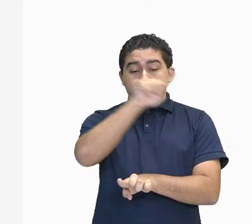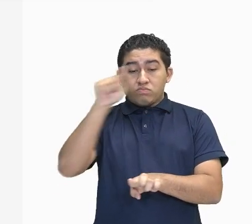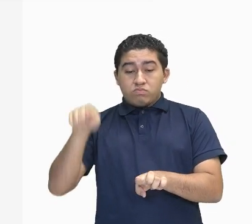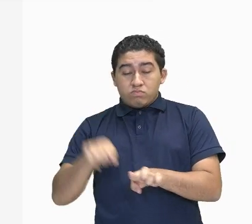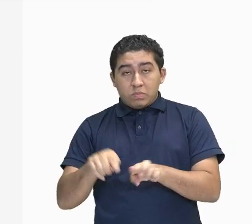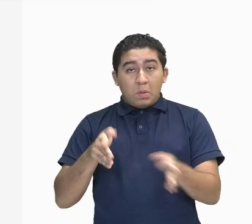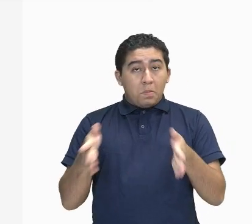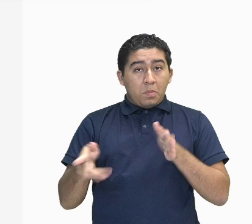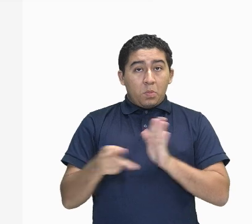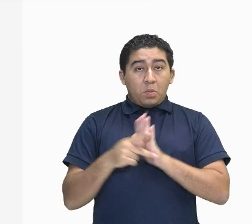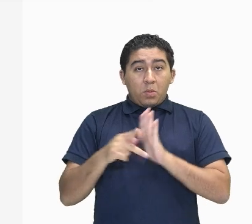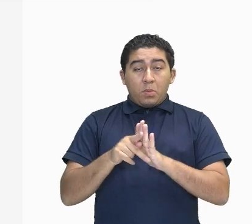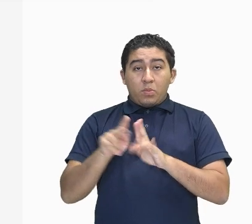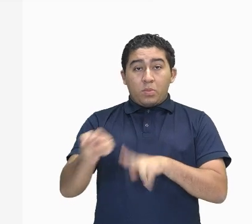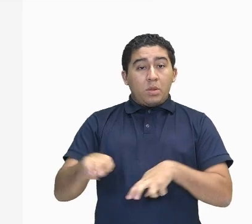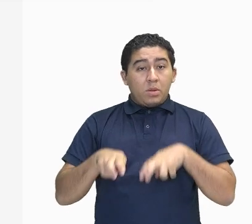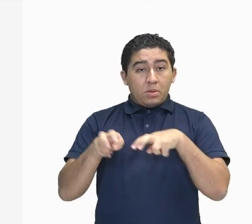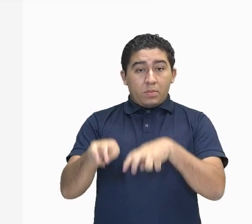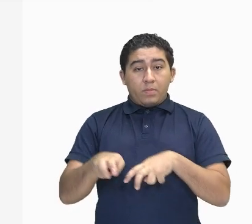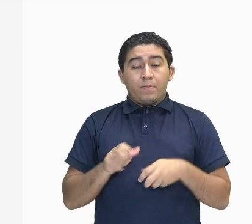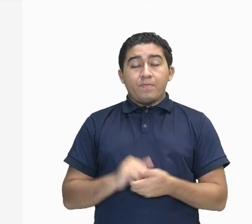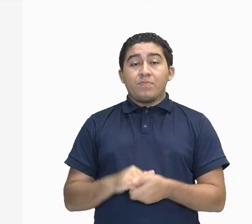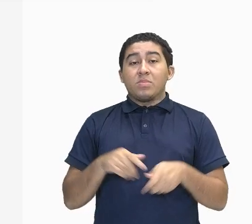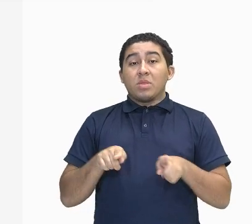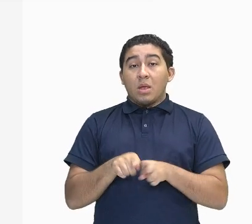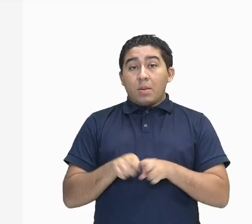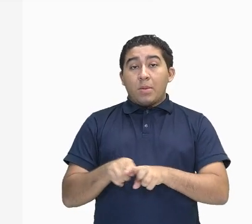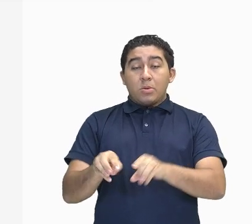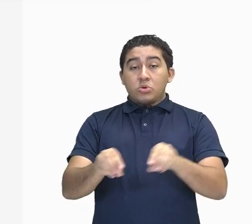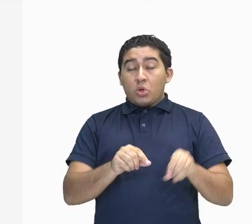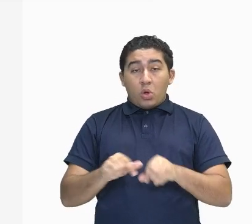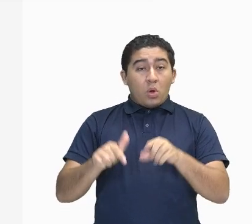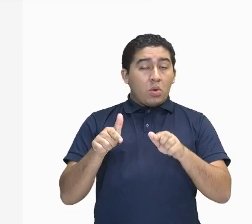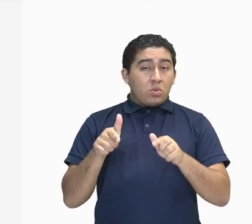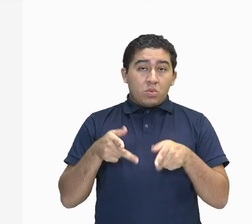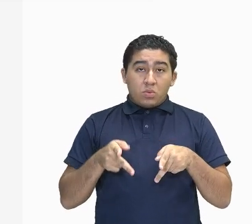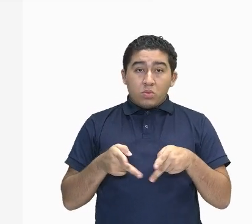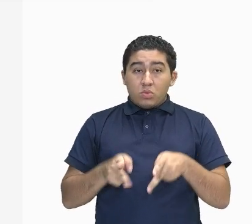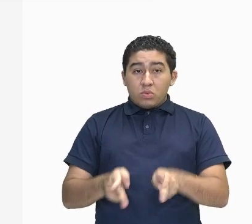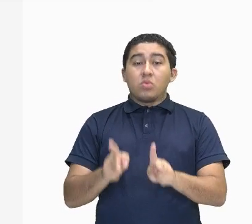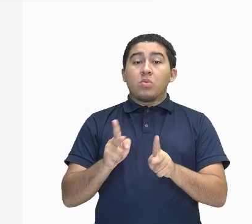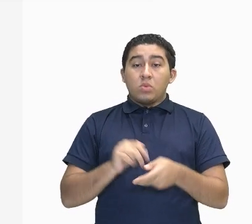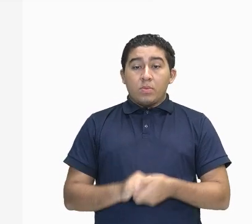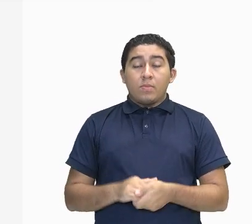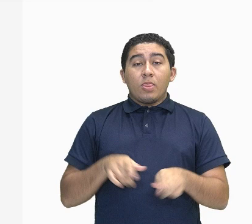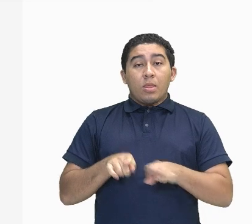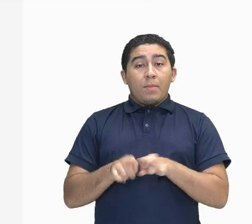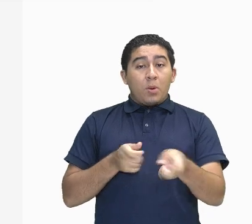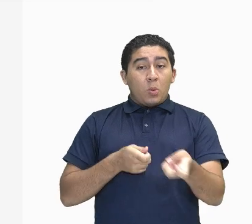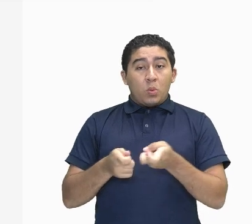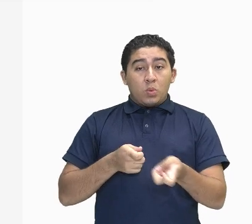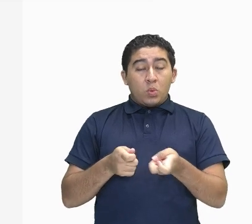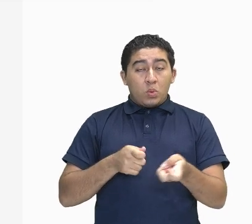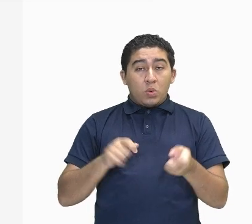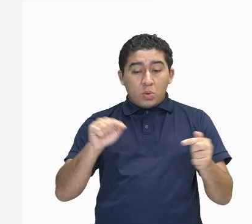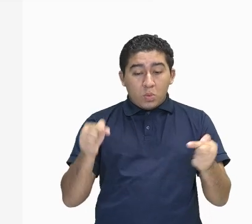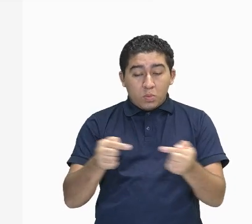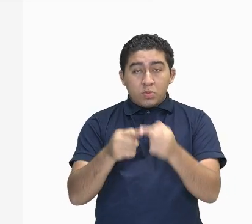tá? E também ocorre o descanso do solo e, consequentemente, o manejo integrado com